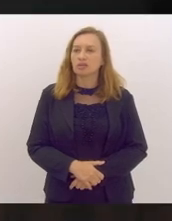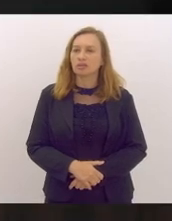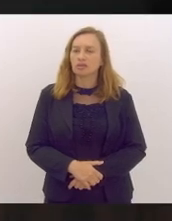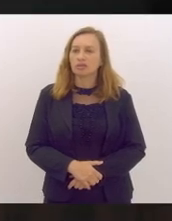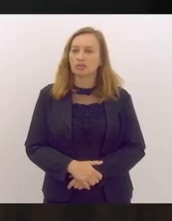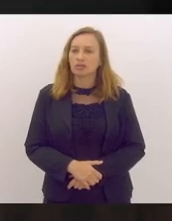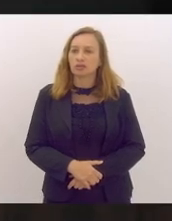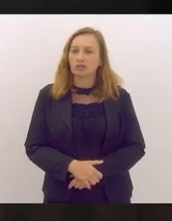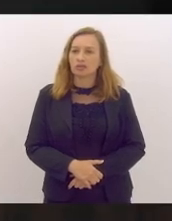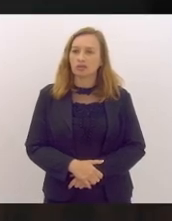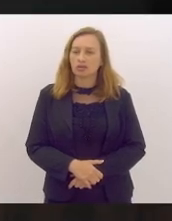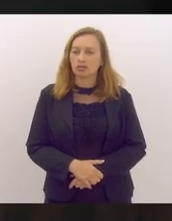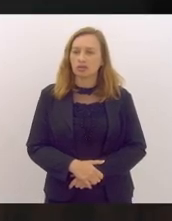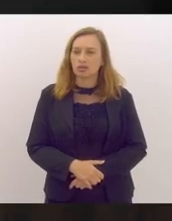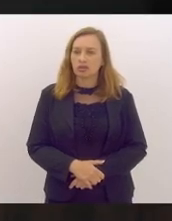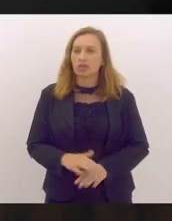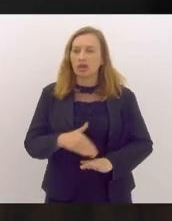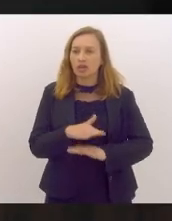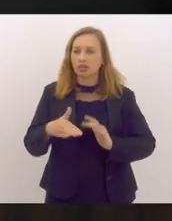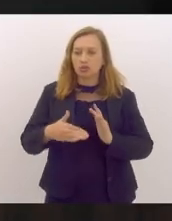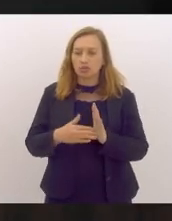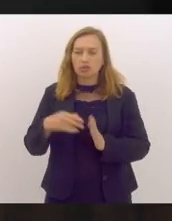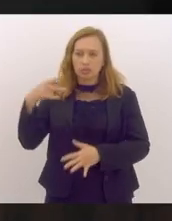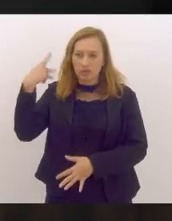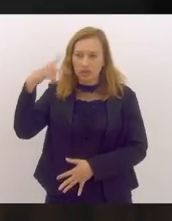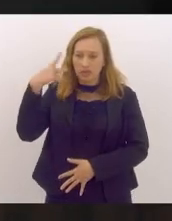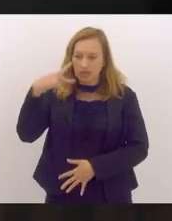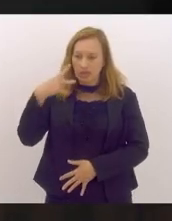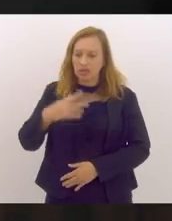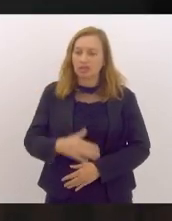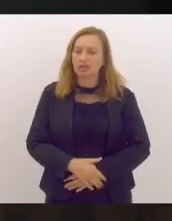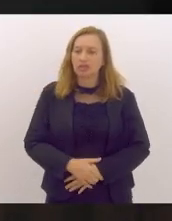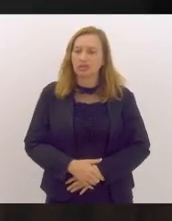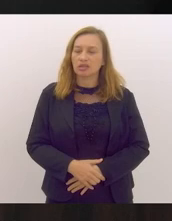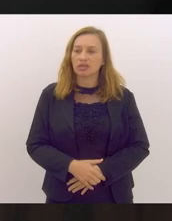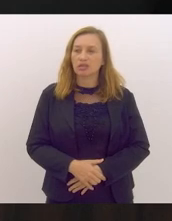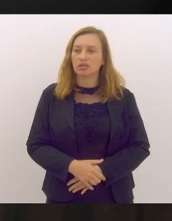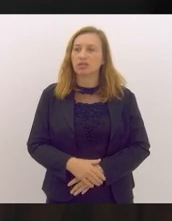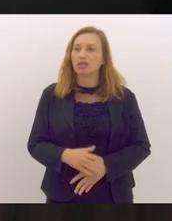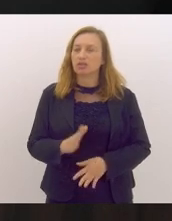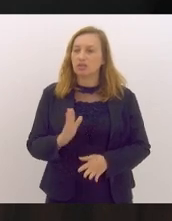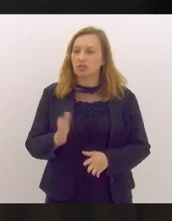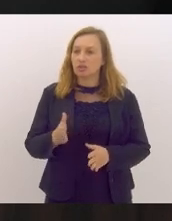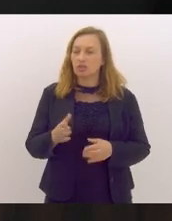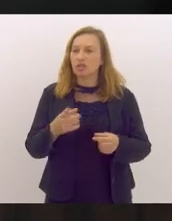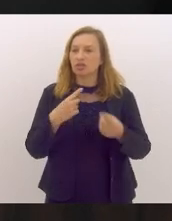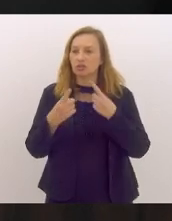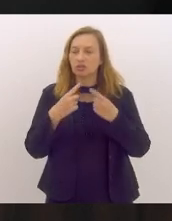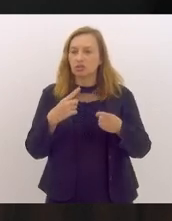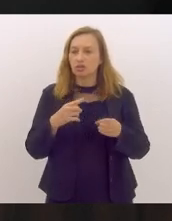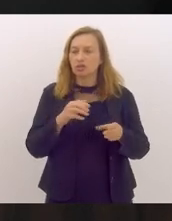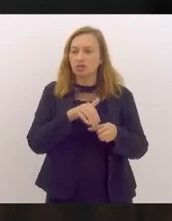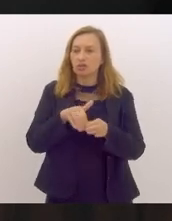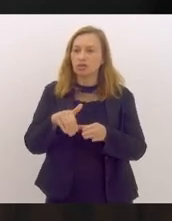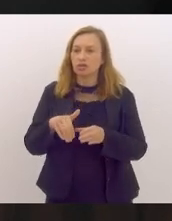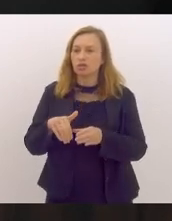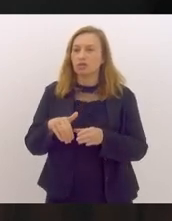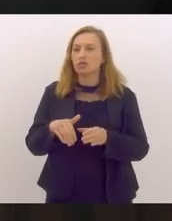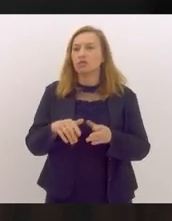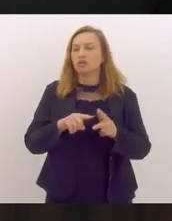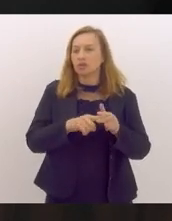Então, senhores parlamentares, com os pareceres emitidos pela manutenção, vamos votar